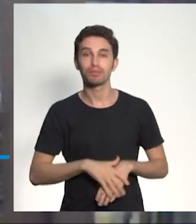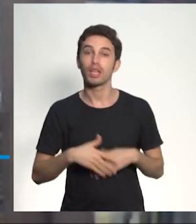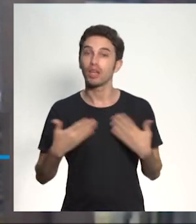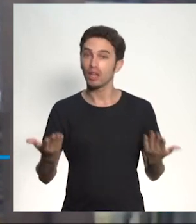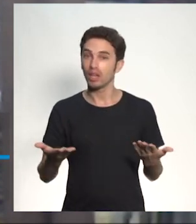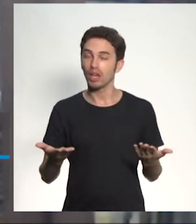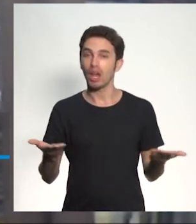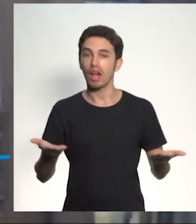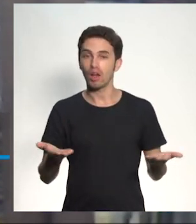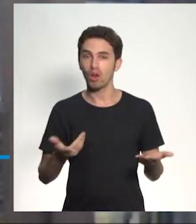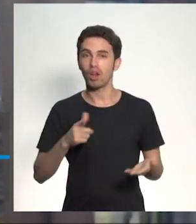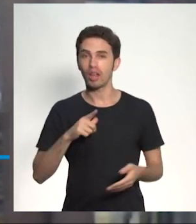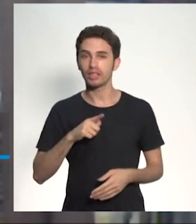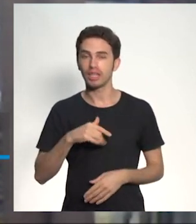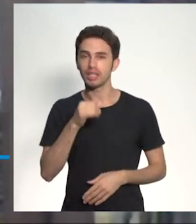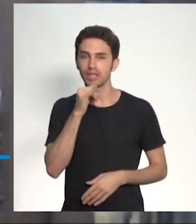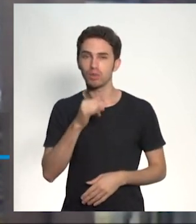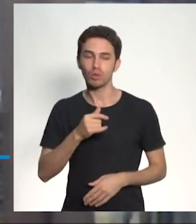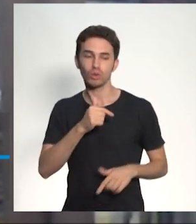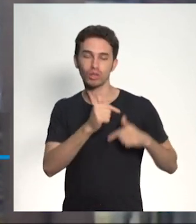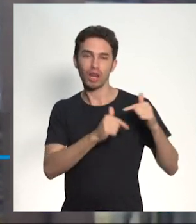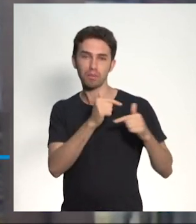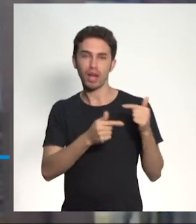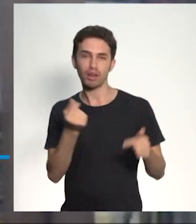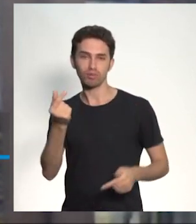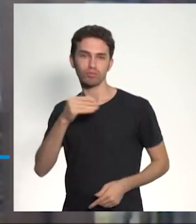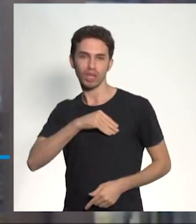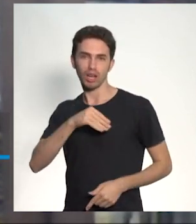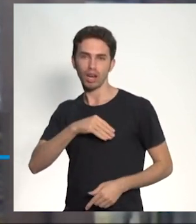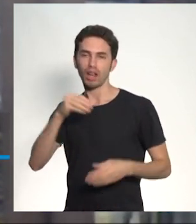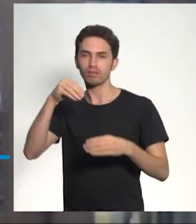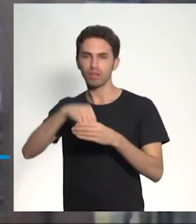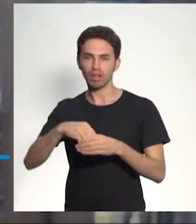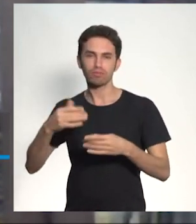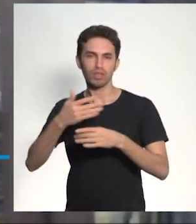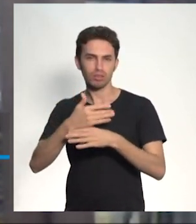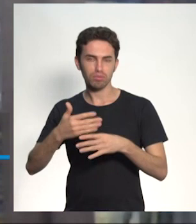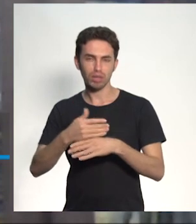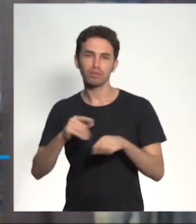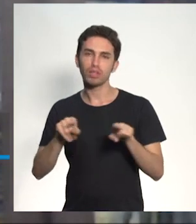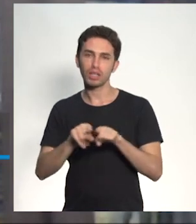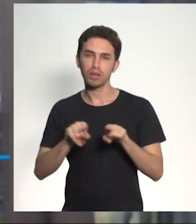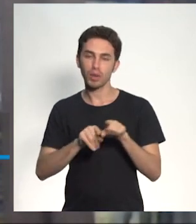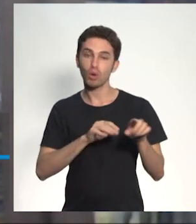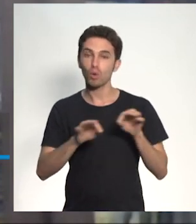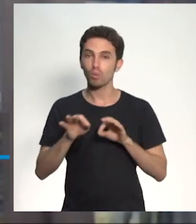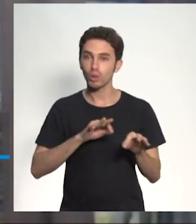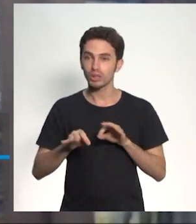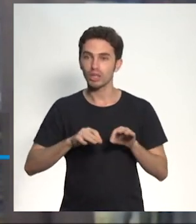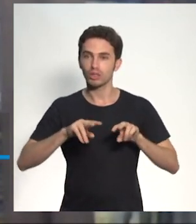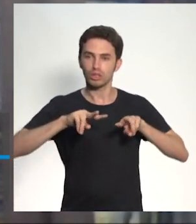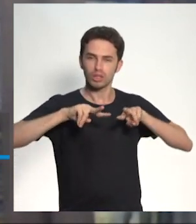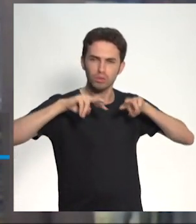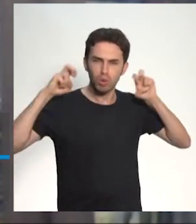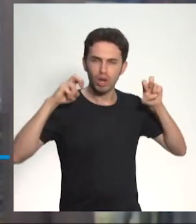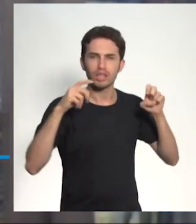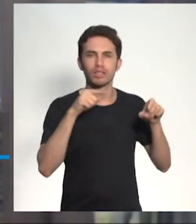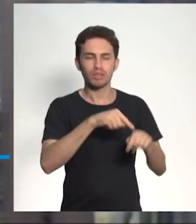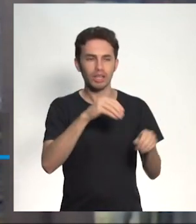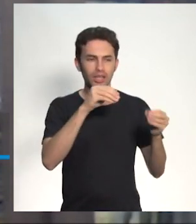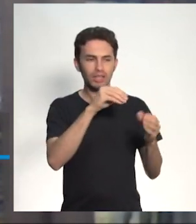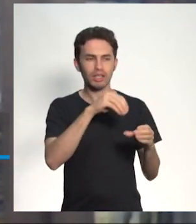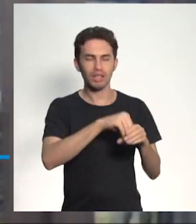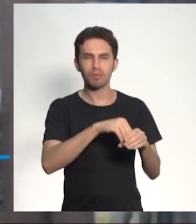trabalho assalariado, esse trabalho nos centros urbanos, e também temos um processo de exploração no campo, não